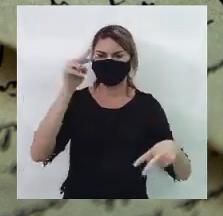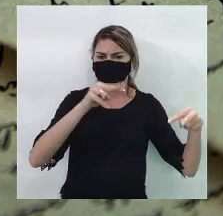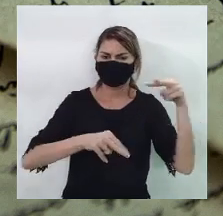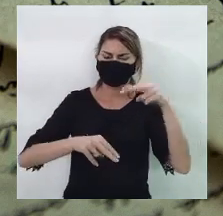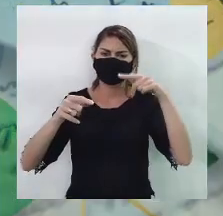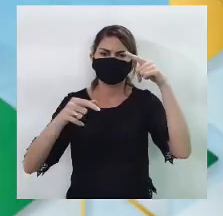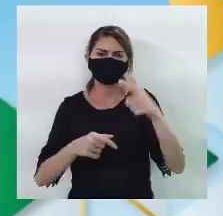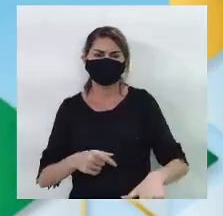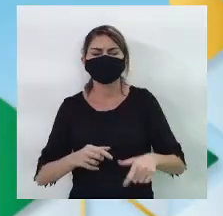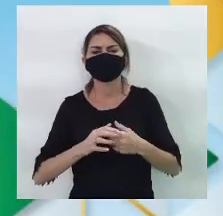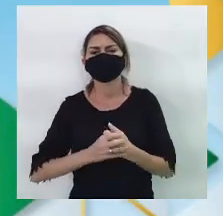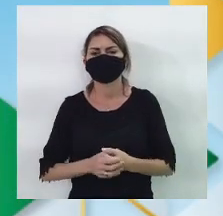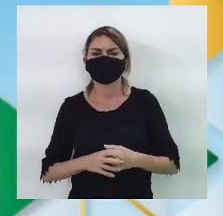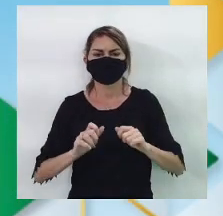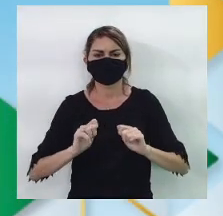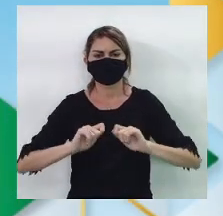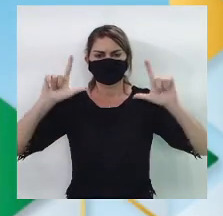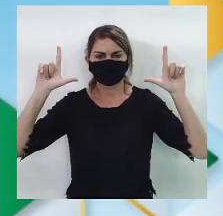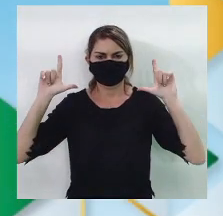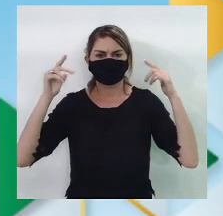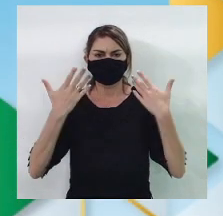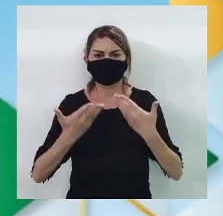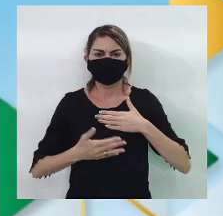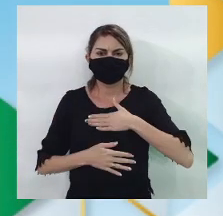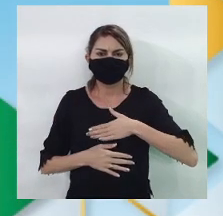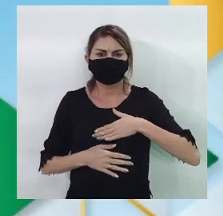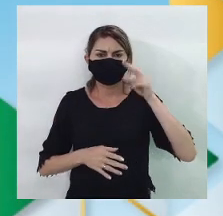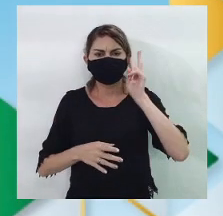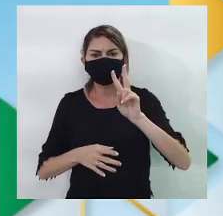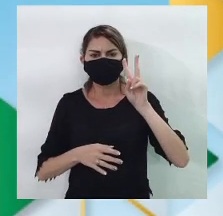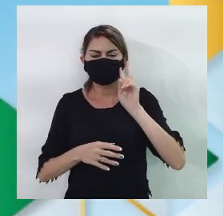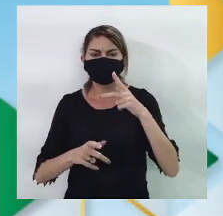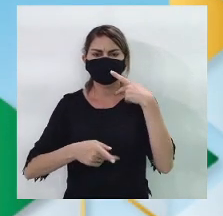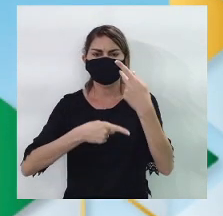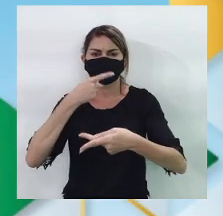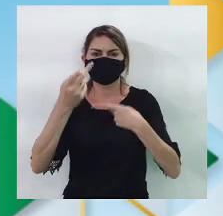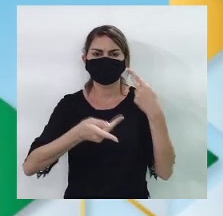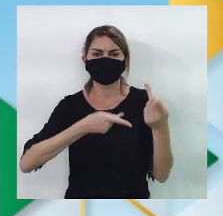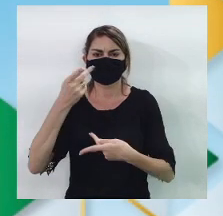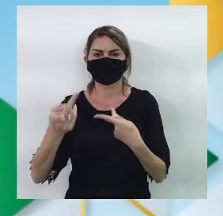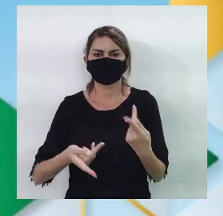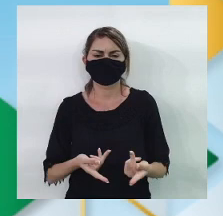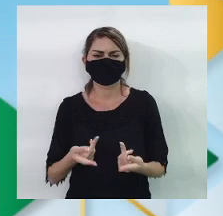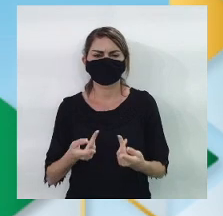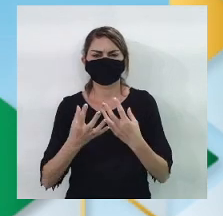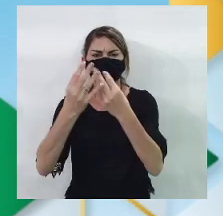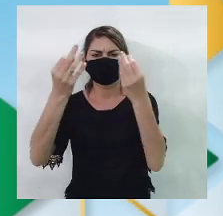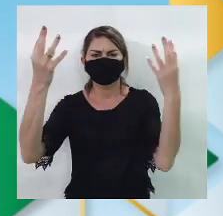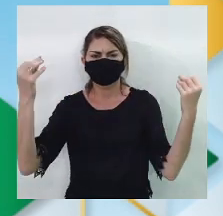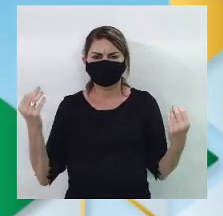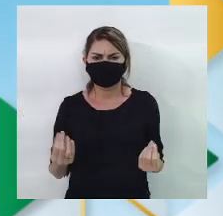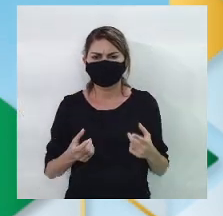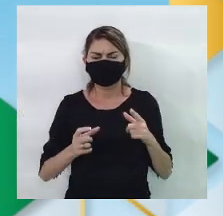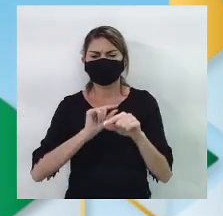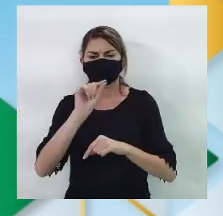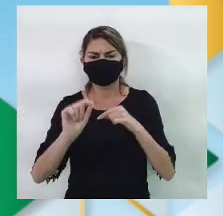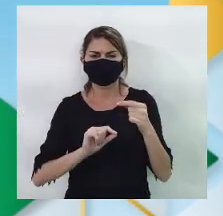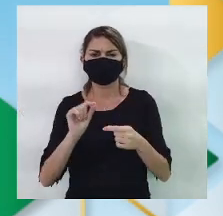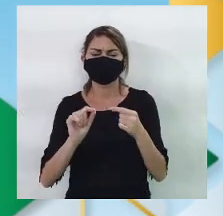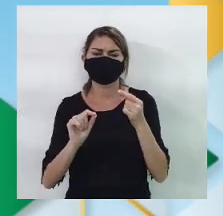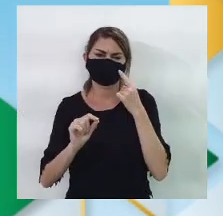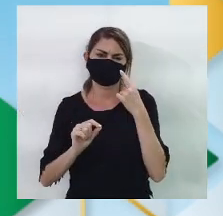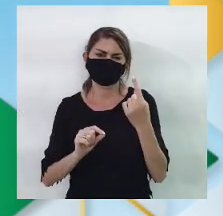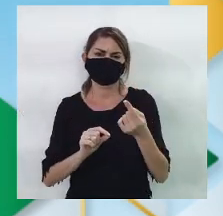mais uma vez na tela, eu gostaria de lembrar quando diz aqui, alimento-me muito com o que nos deixaram